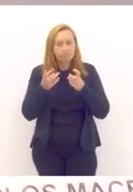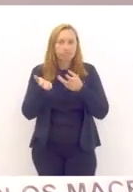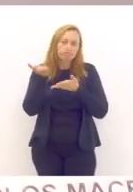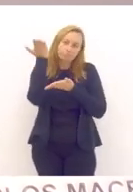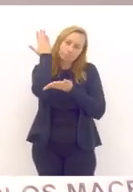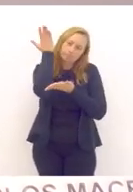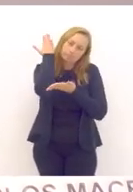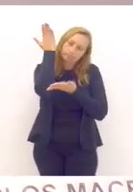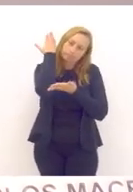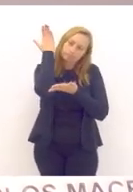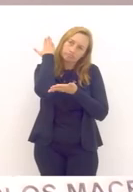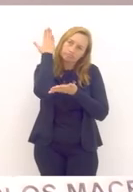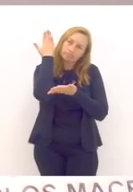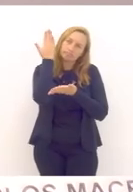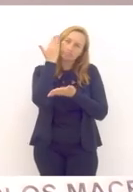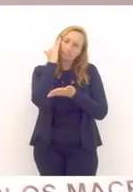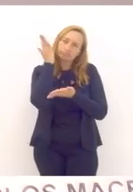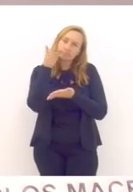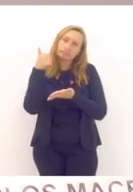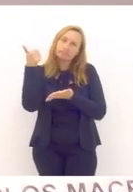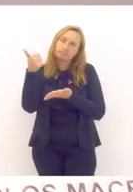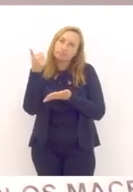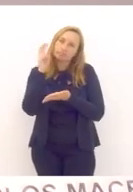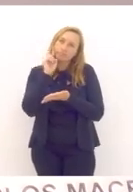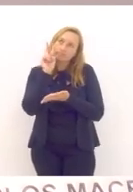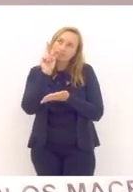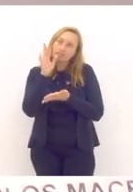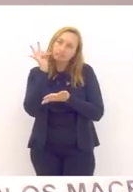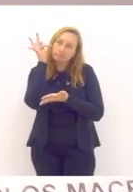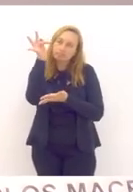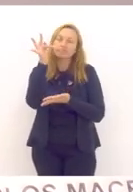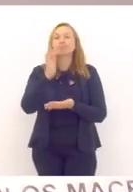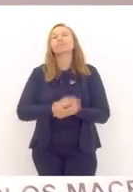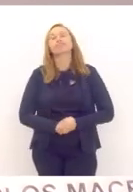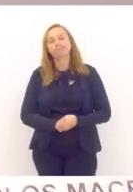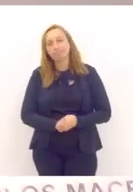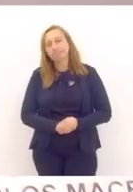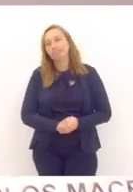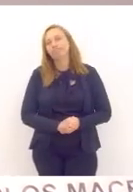tentar ter uma percepção melhor para projetar um futuro,